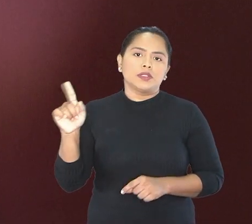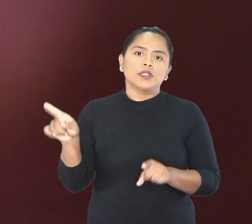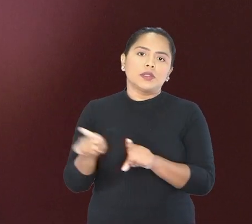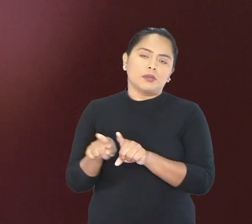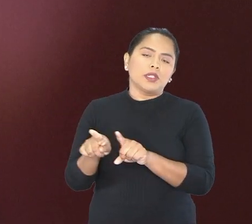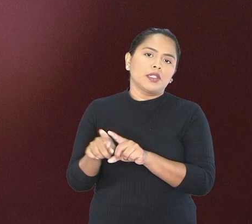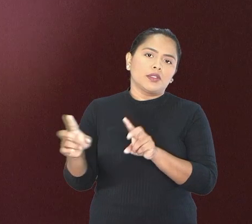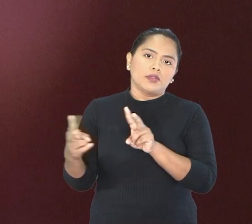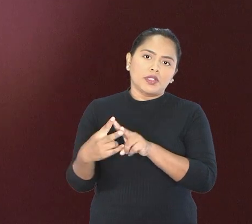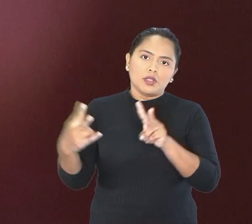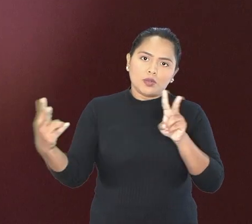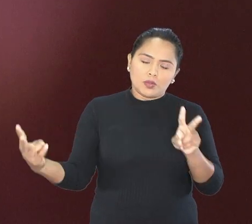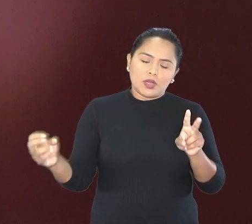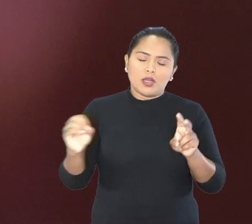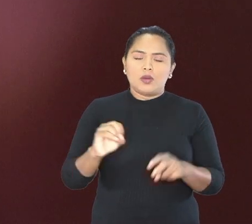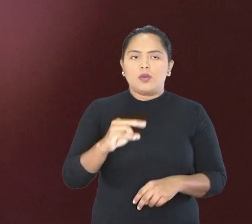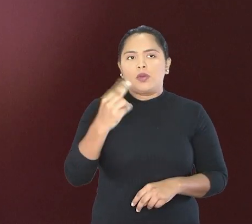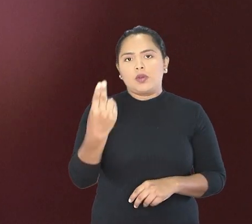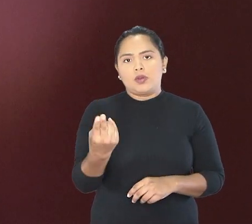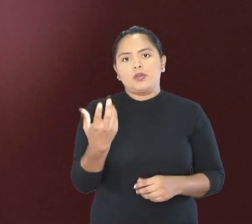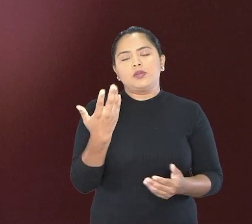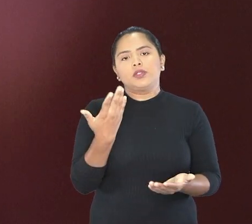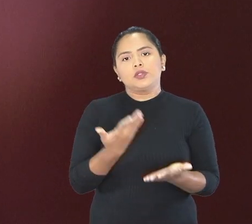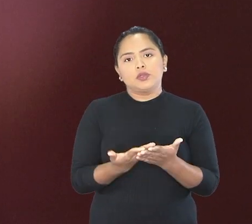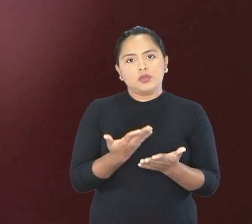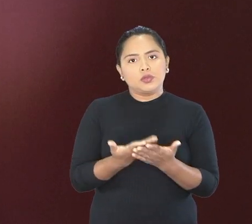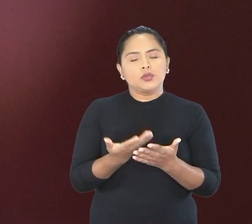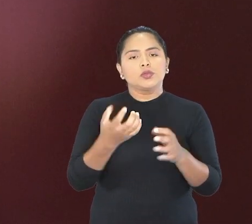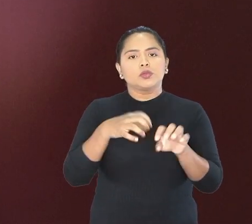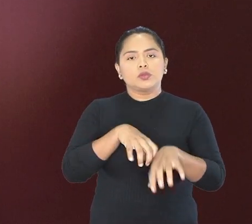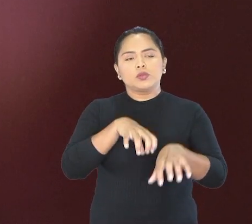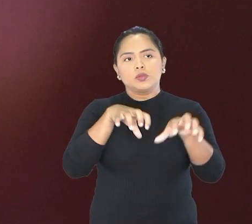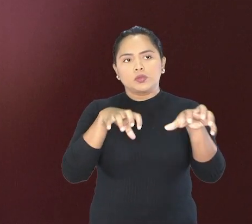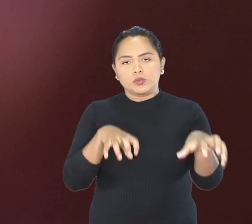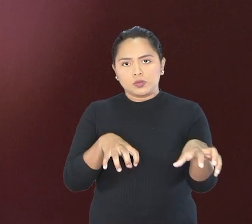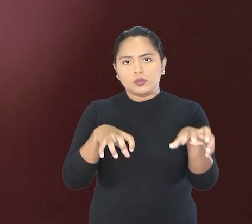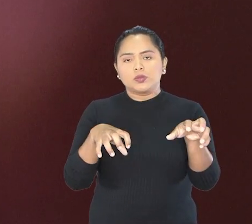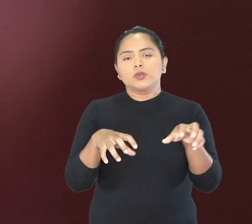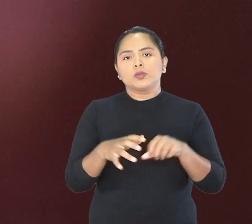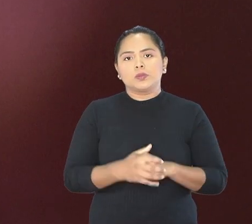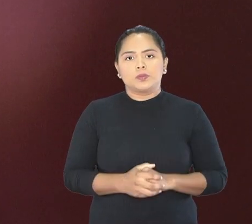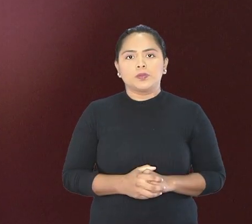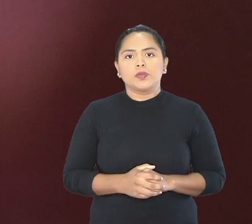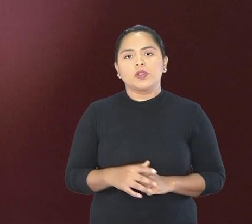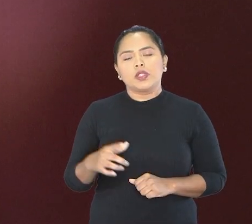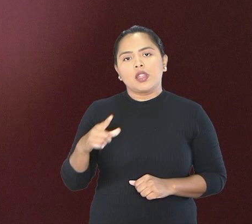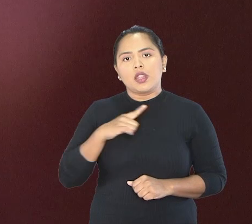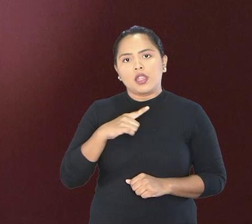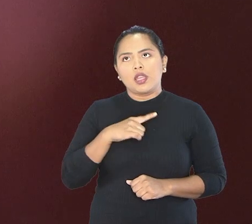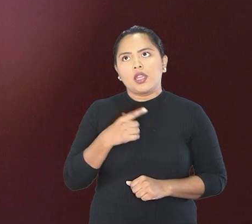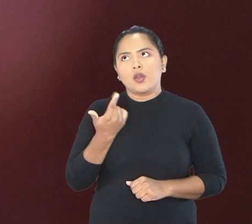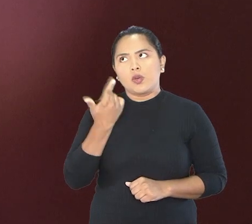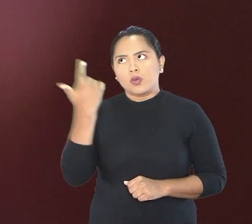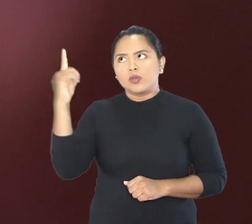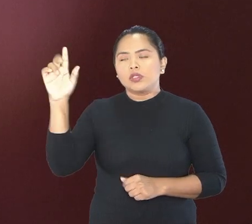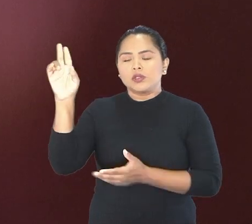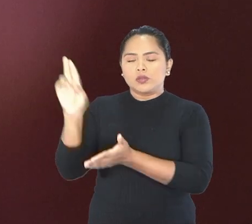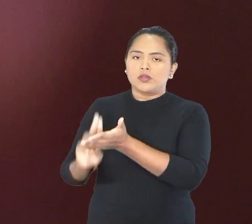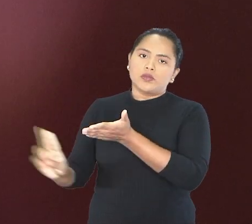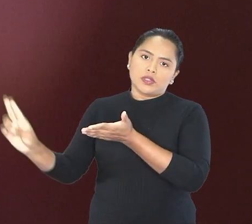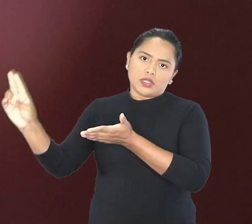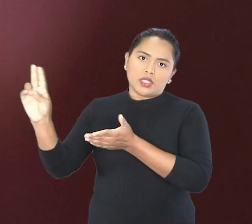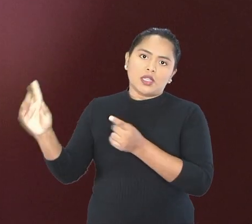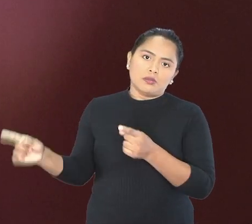modo virtual ou aulas com transmissão ao vivo, né? Nós hoje também temos aí colaboradores que são de outras universidades, em